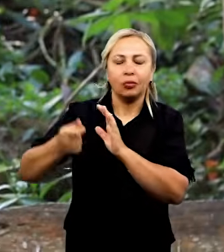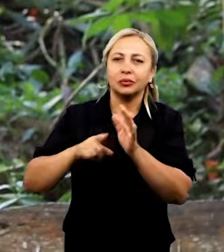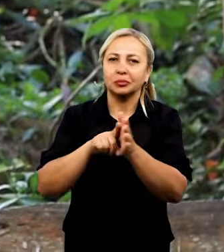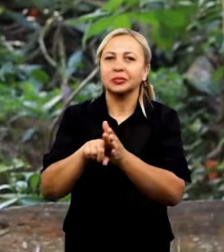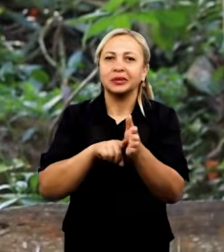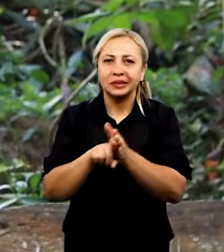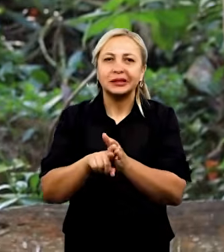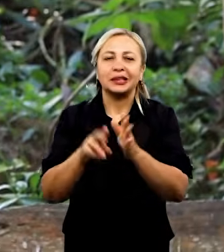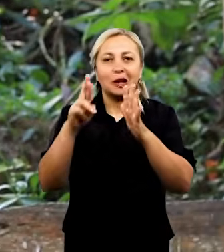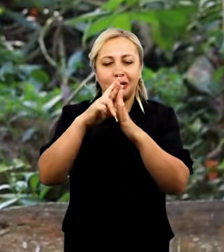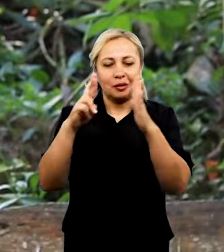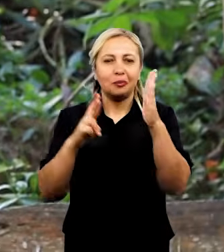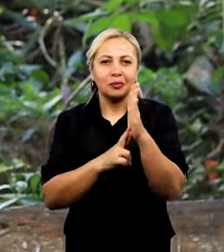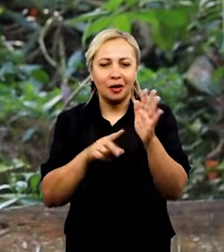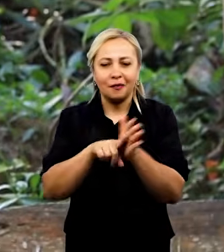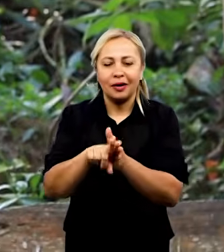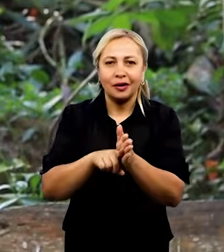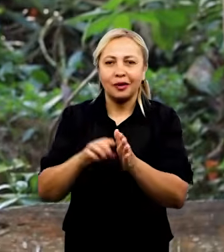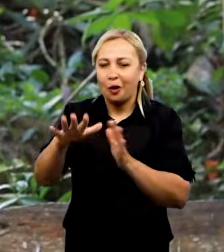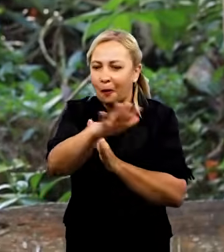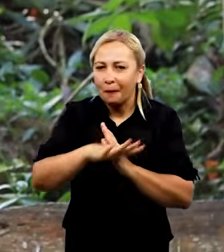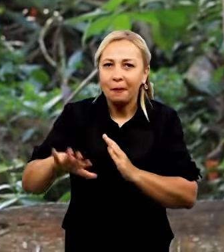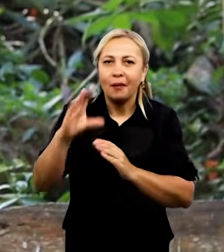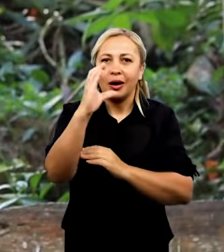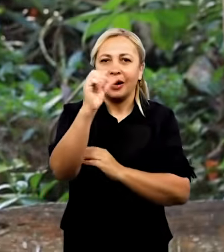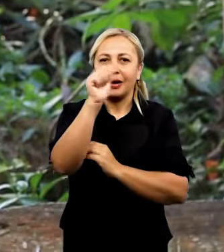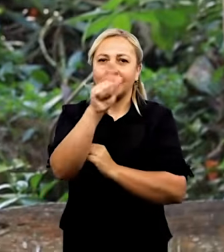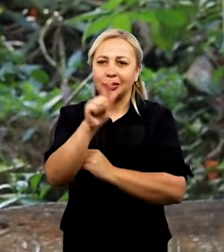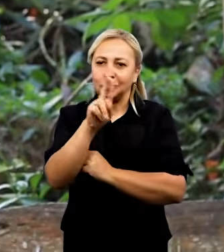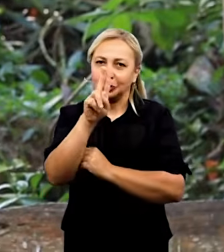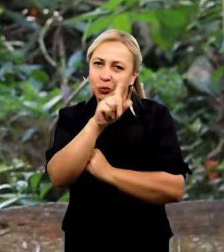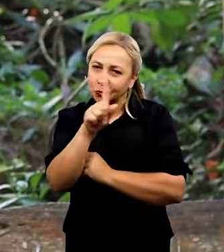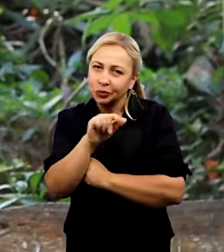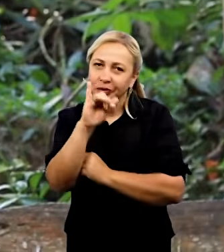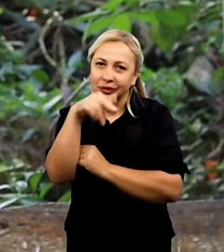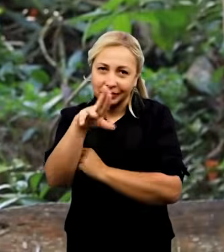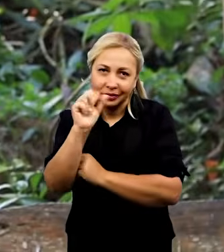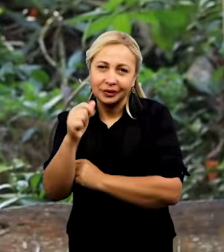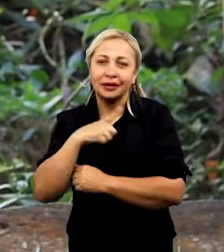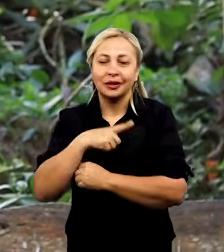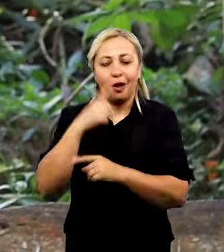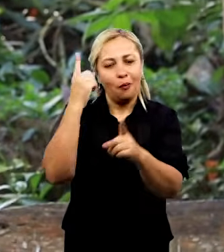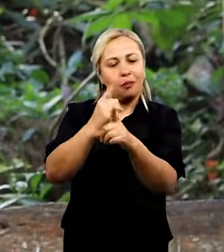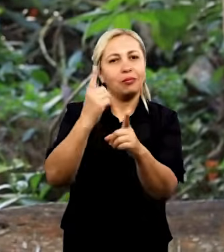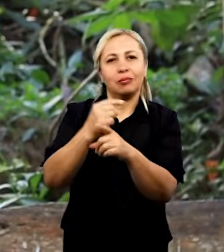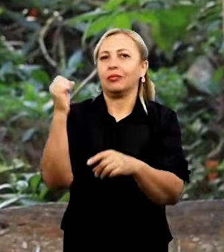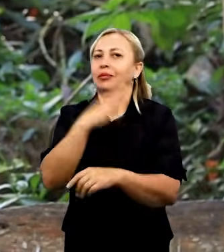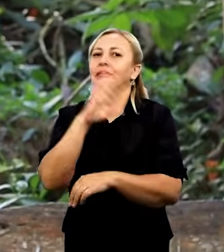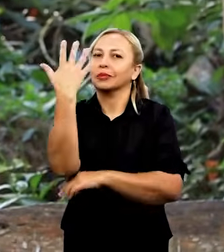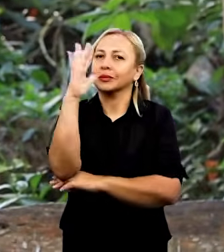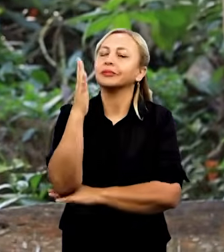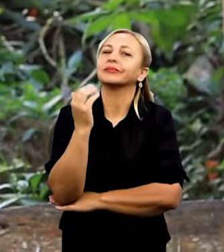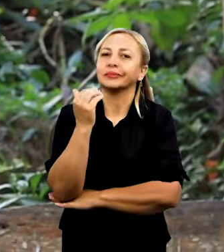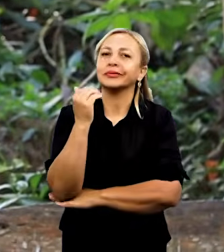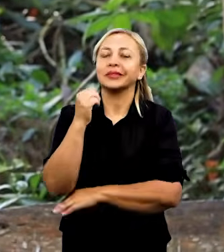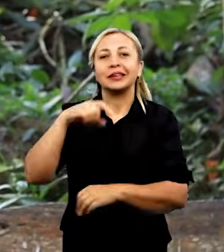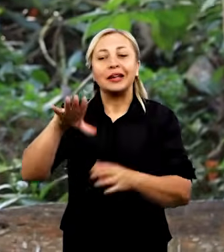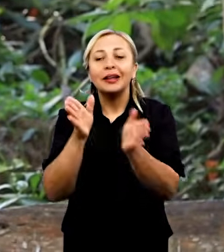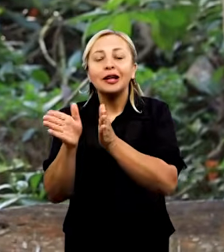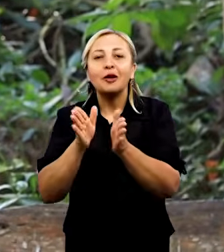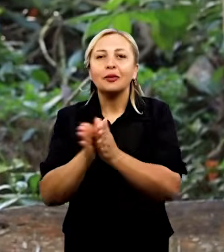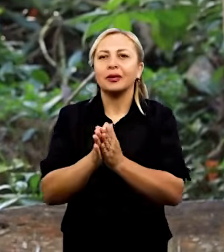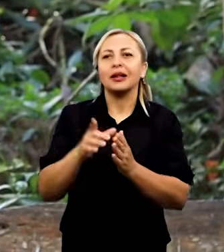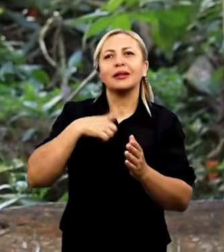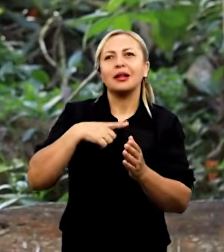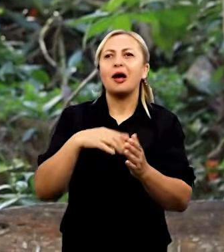Pesquisas realizadas pela Universidade Federal do Recôncavo da Bahia, no Parque Florestal Mata de Cazuzinha, têm levado à descoberta de novas